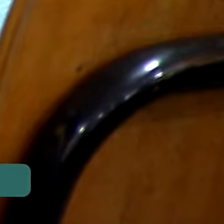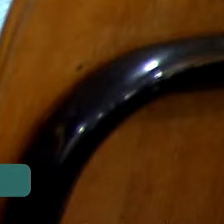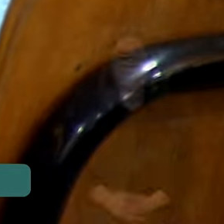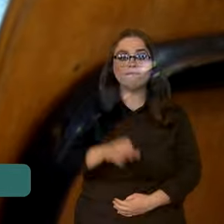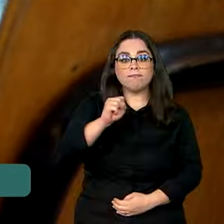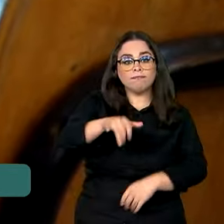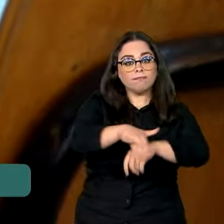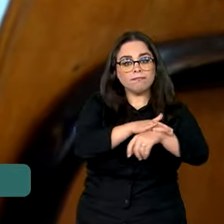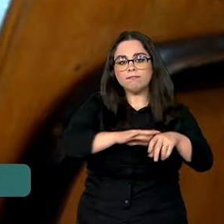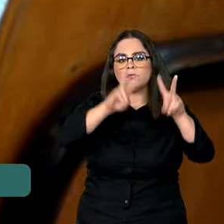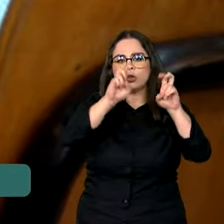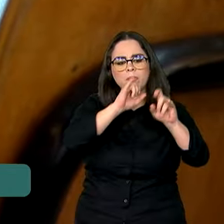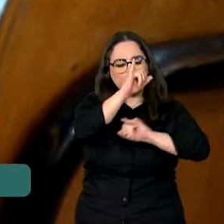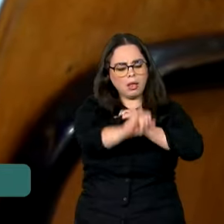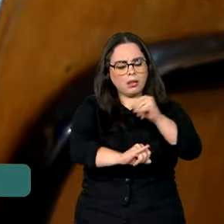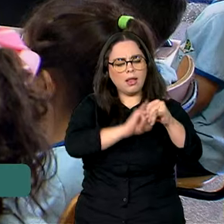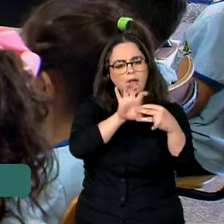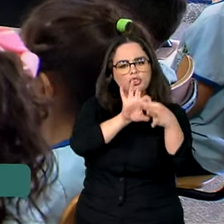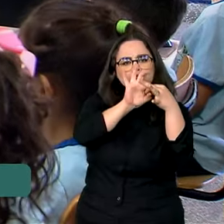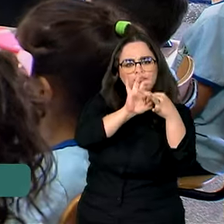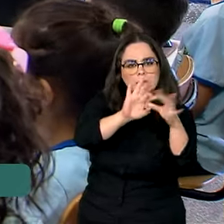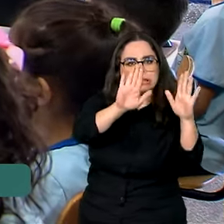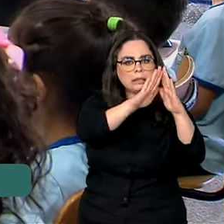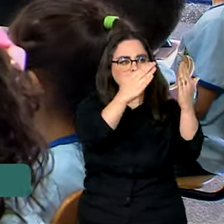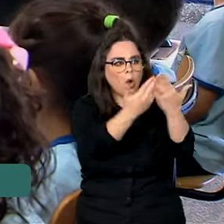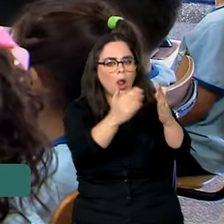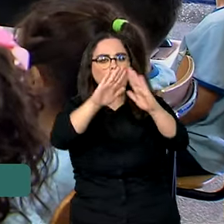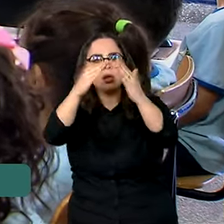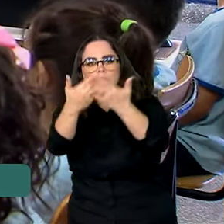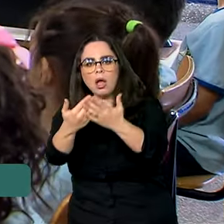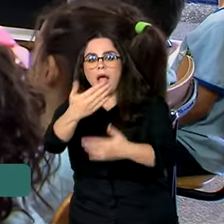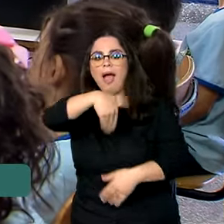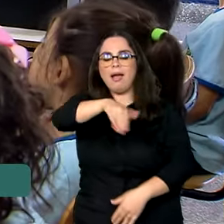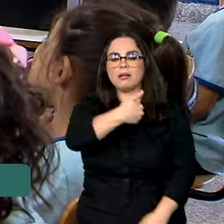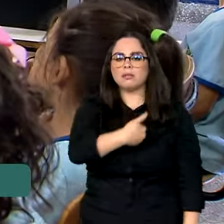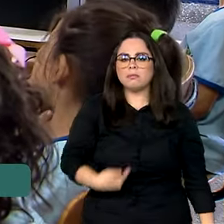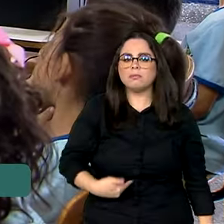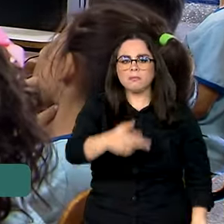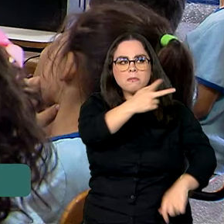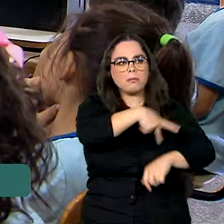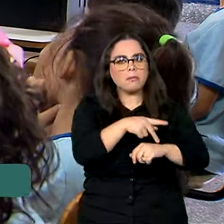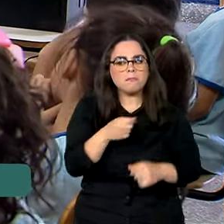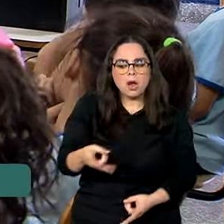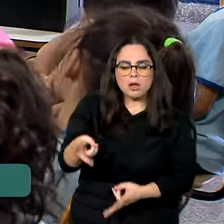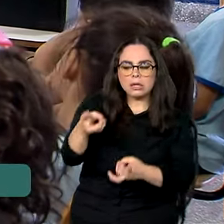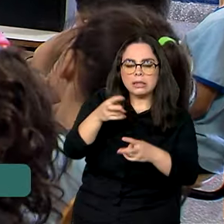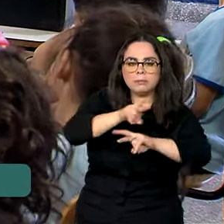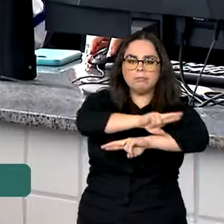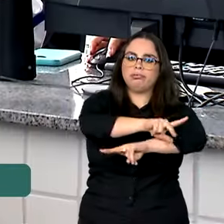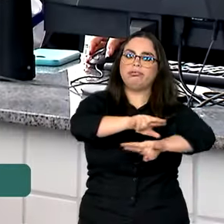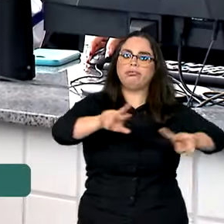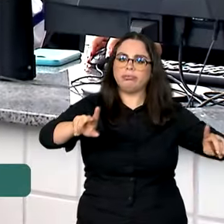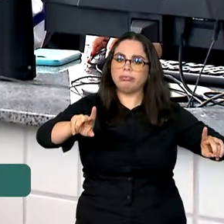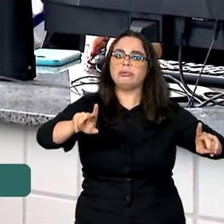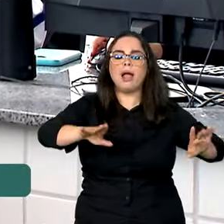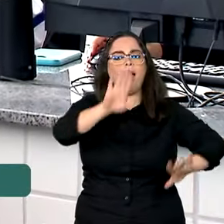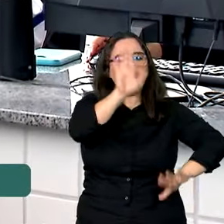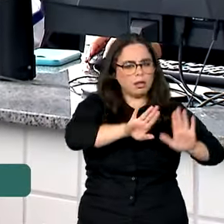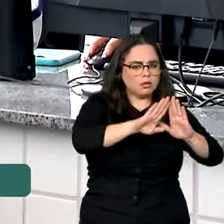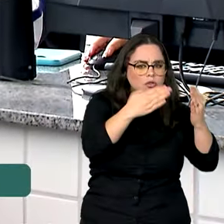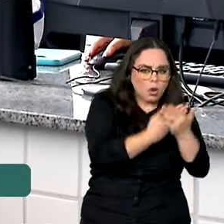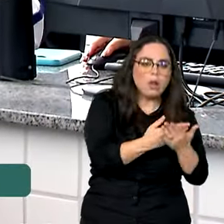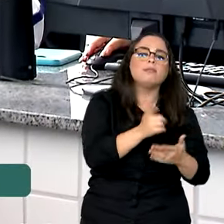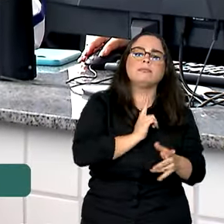Quando se fala de conectividade, a realidade das escolas da rede pública de ensino no país é muito diversa. Em algumas,